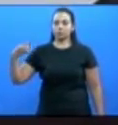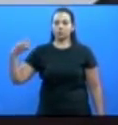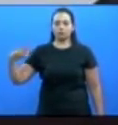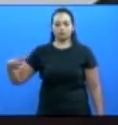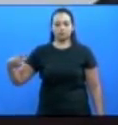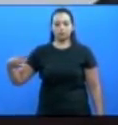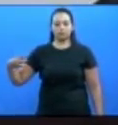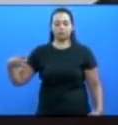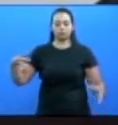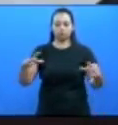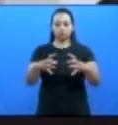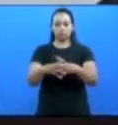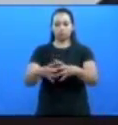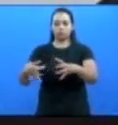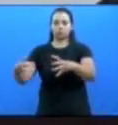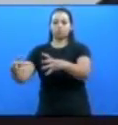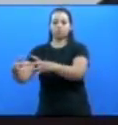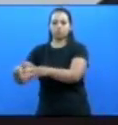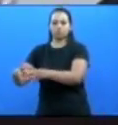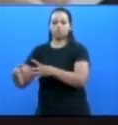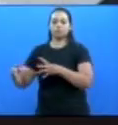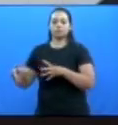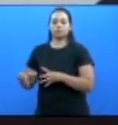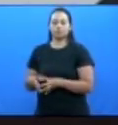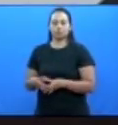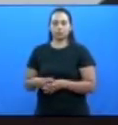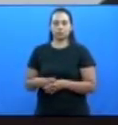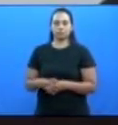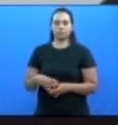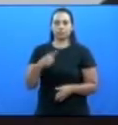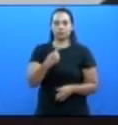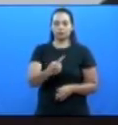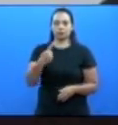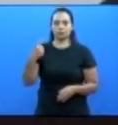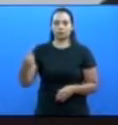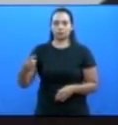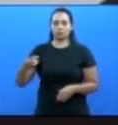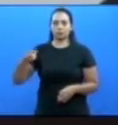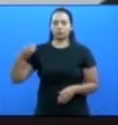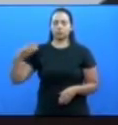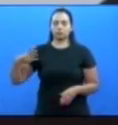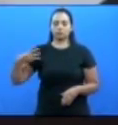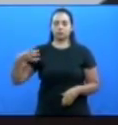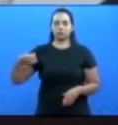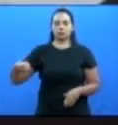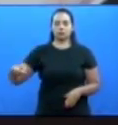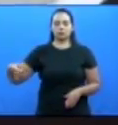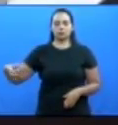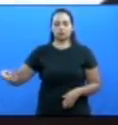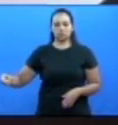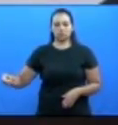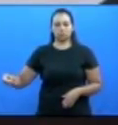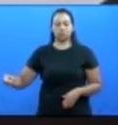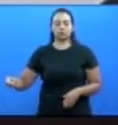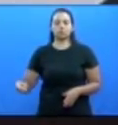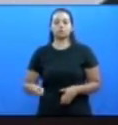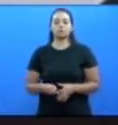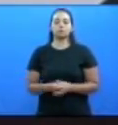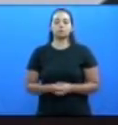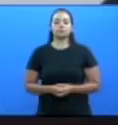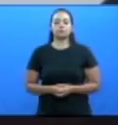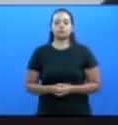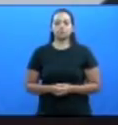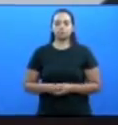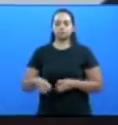cada um com 300 emendas. Né? Vamos iniciar, primeiramente, consultando se